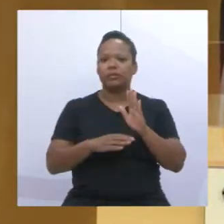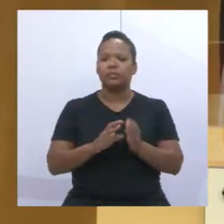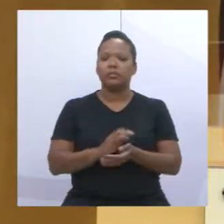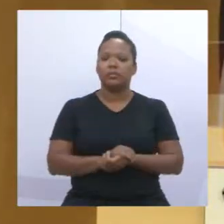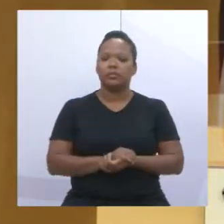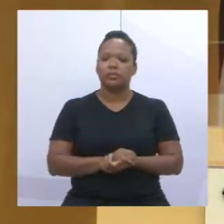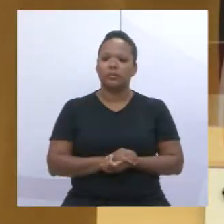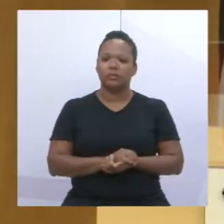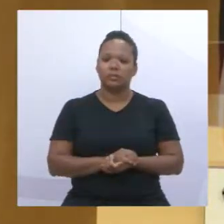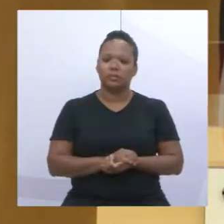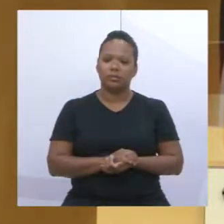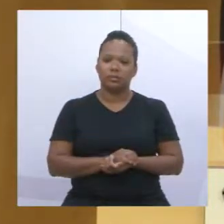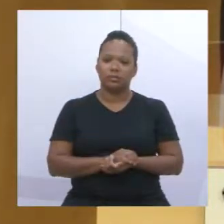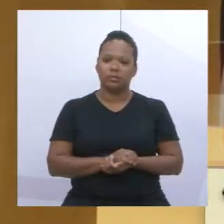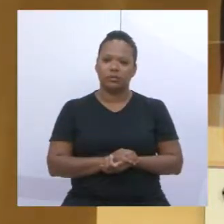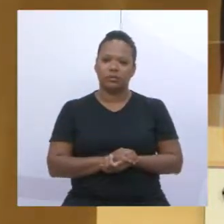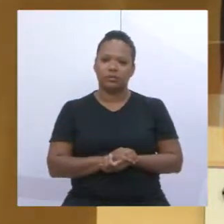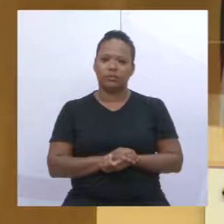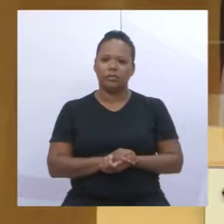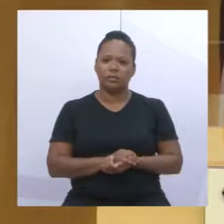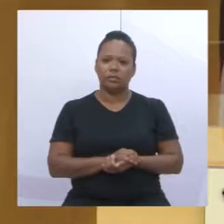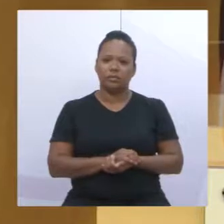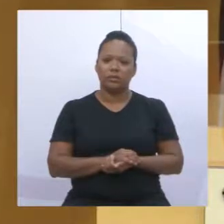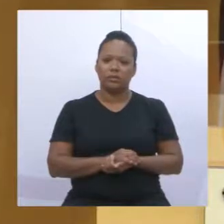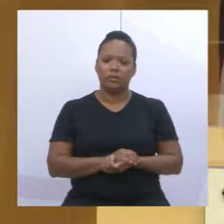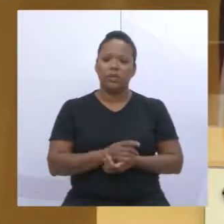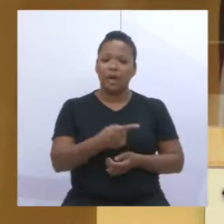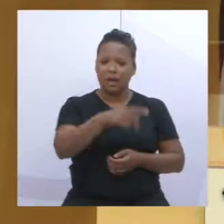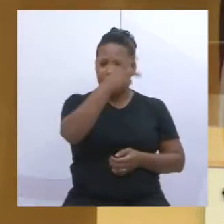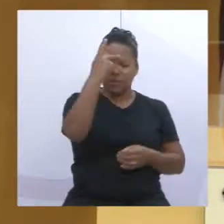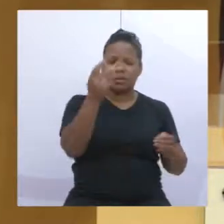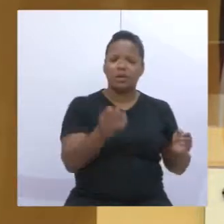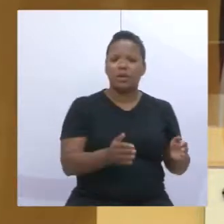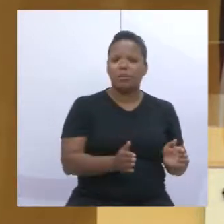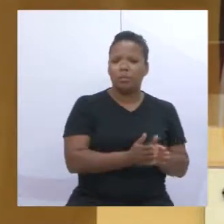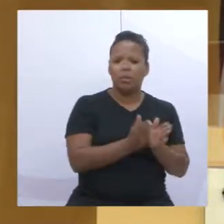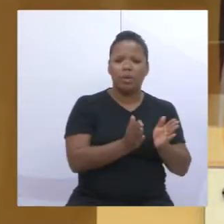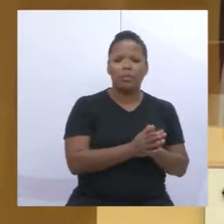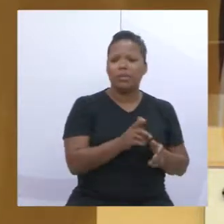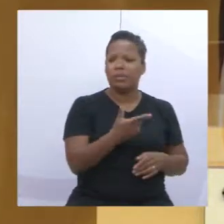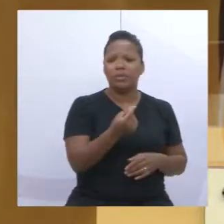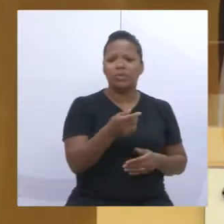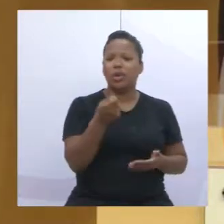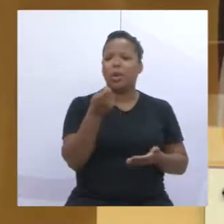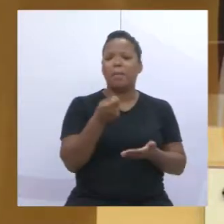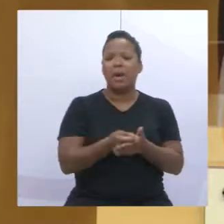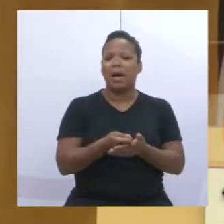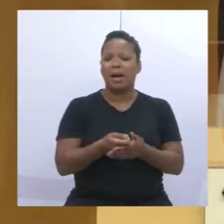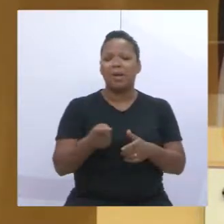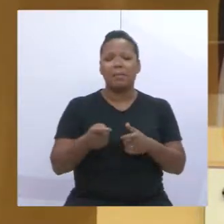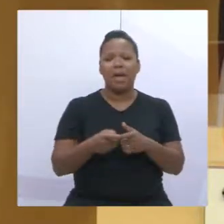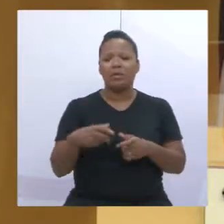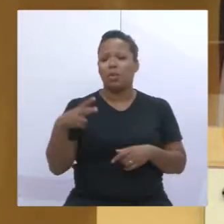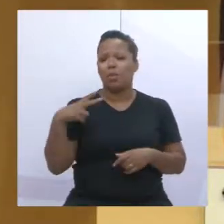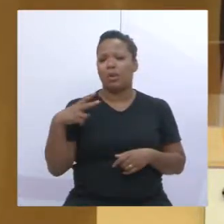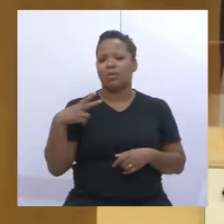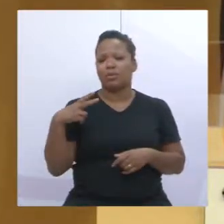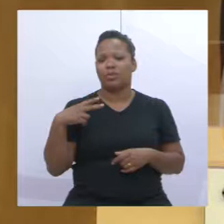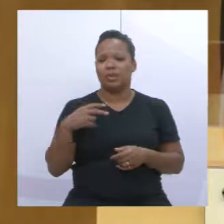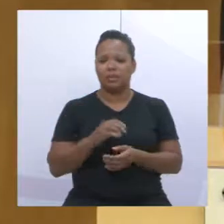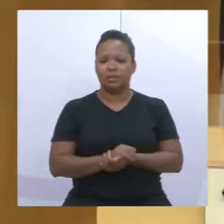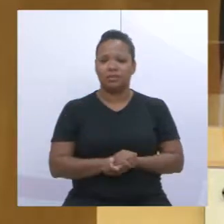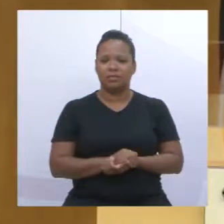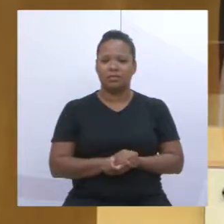Por não disporem de recursos para custear uma consulta particular, contrariando assim o interesse